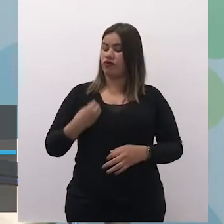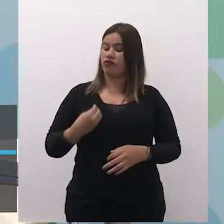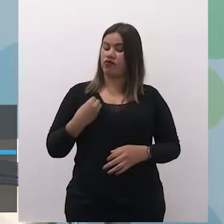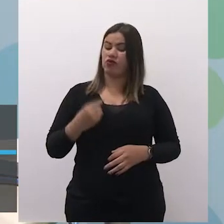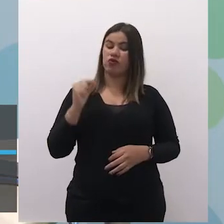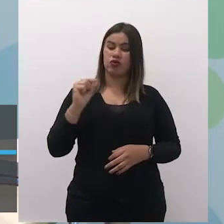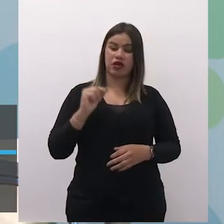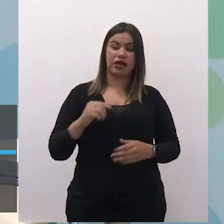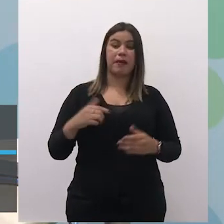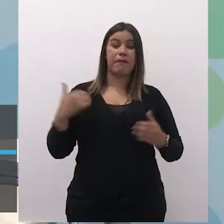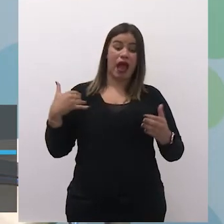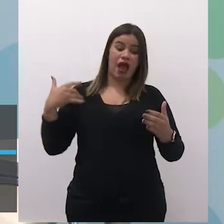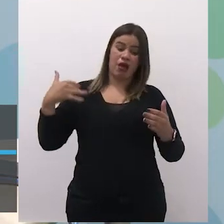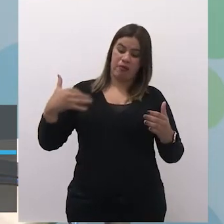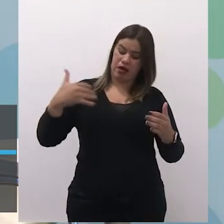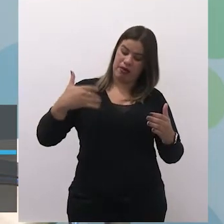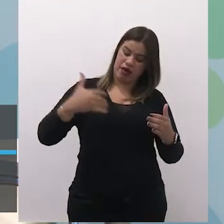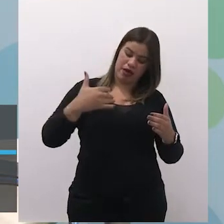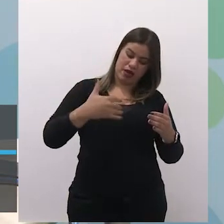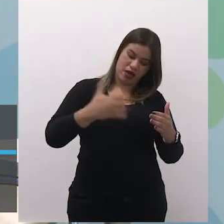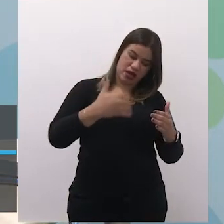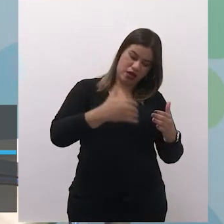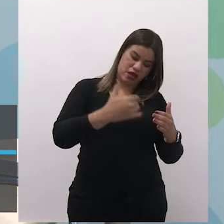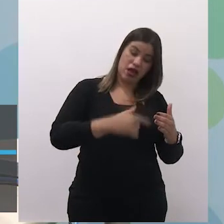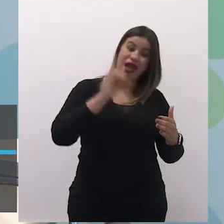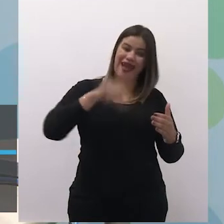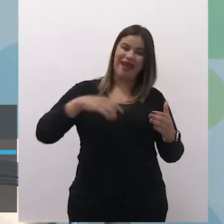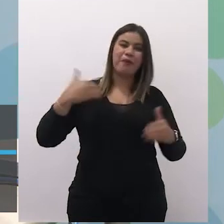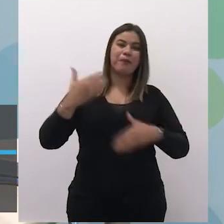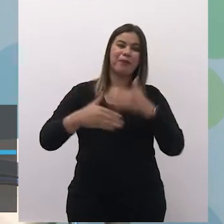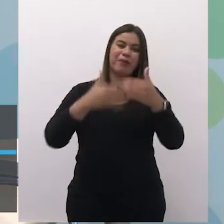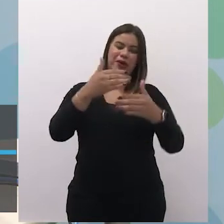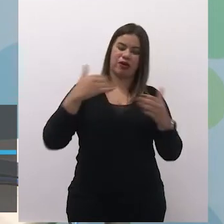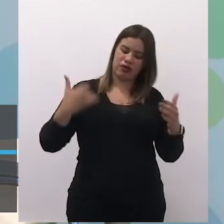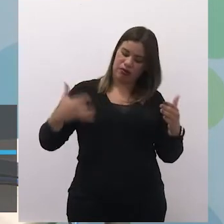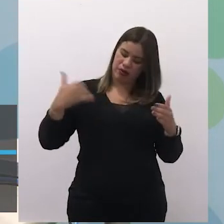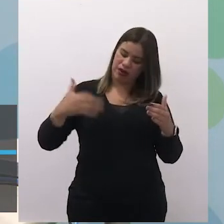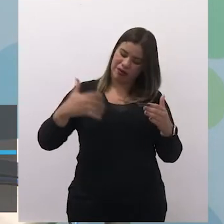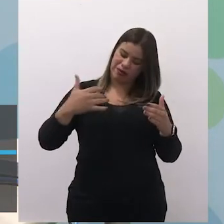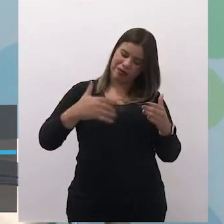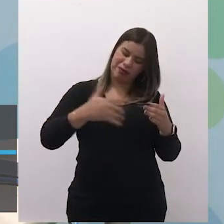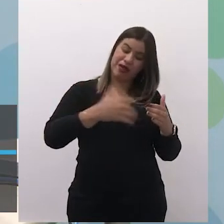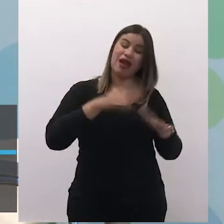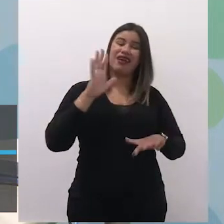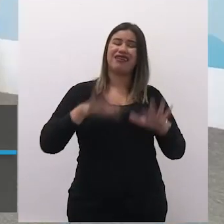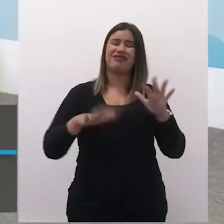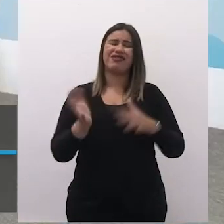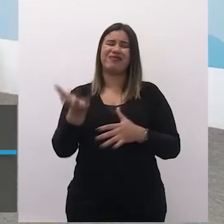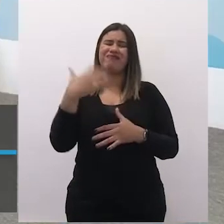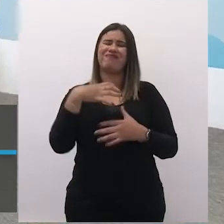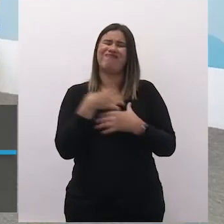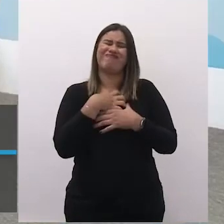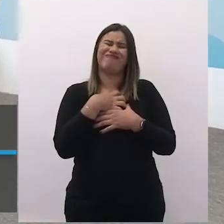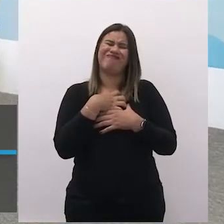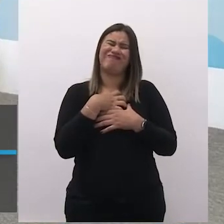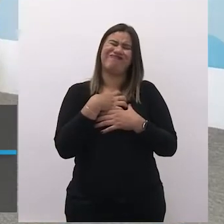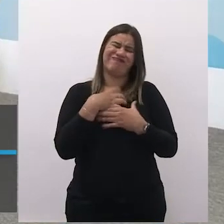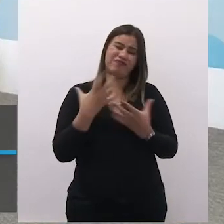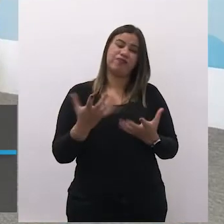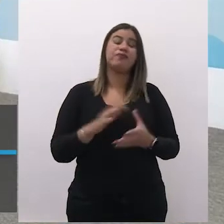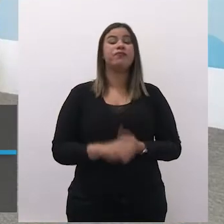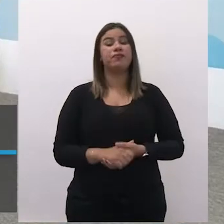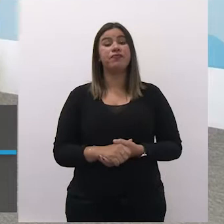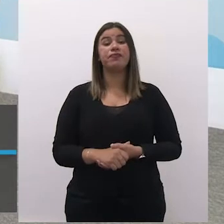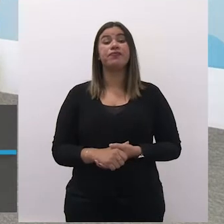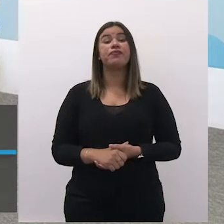até chegar ali, eu entendo que é um processo. E às vezes um processo dolorido, né, Sandra? Exatamente. E é bem